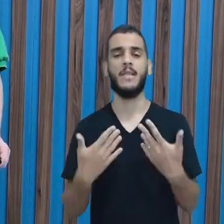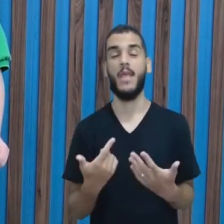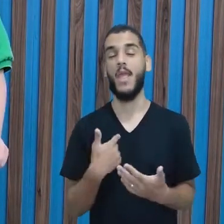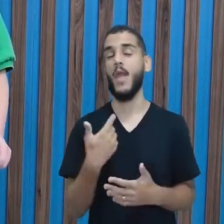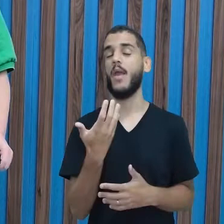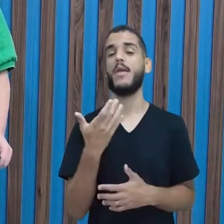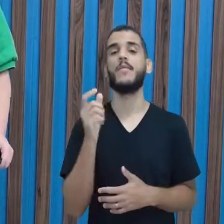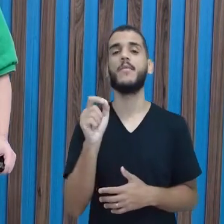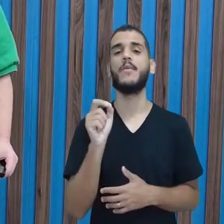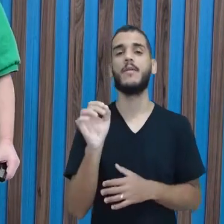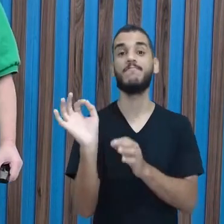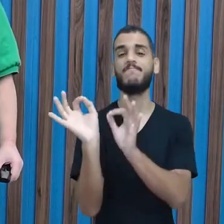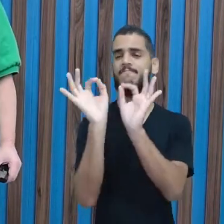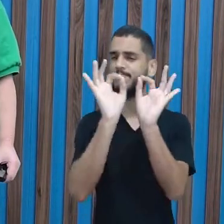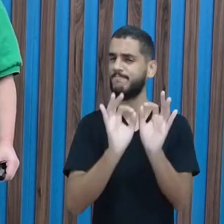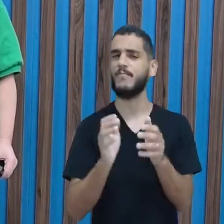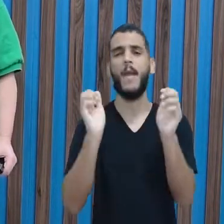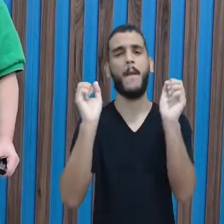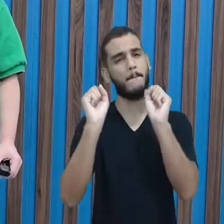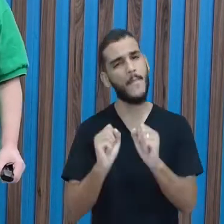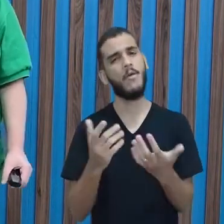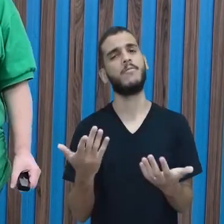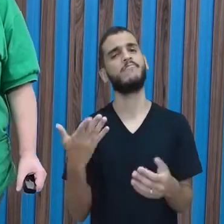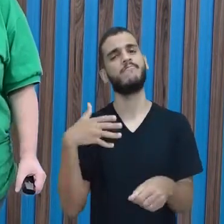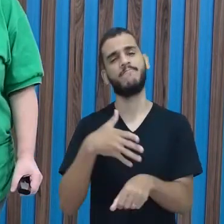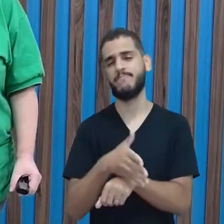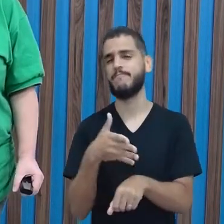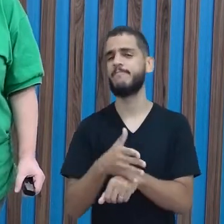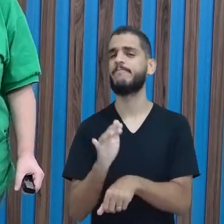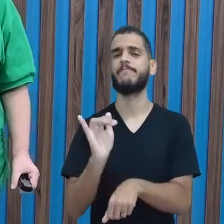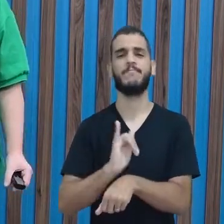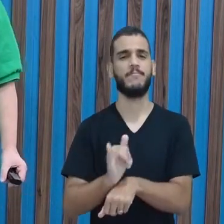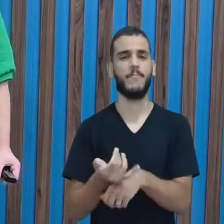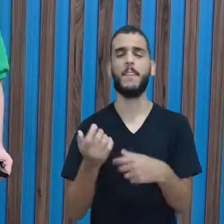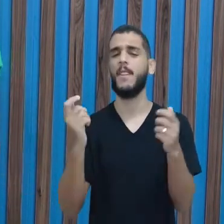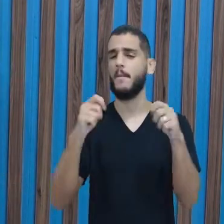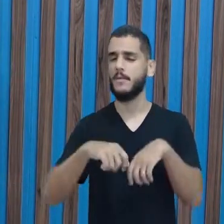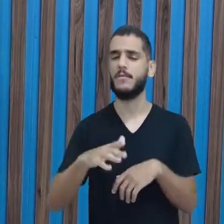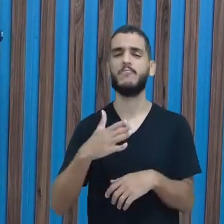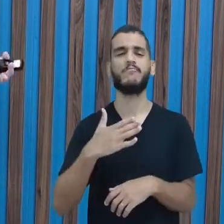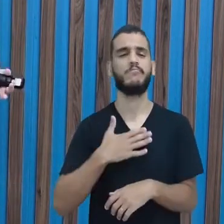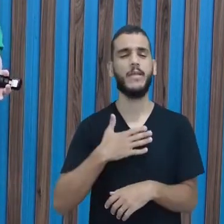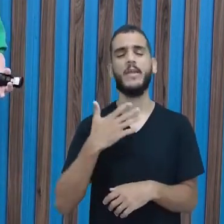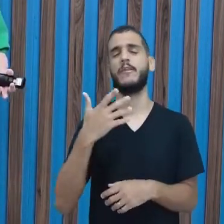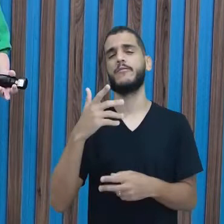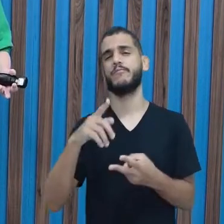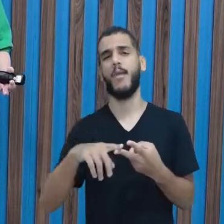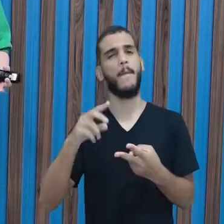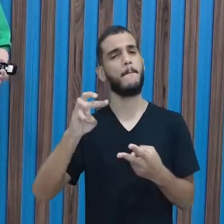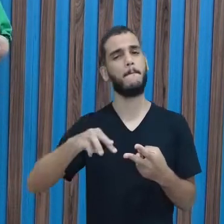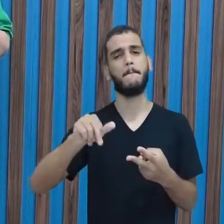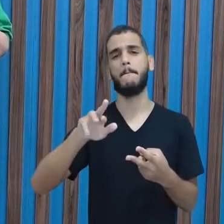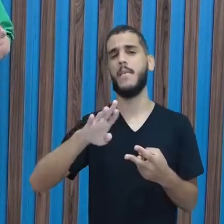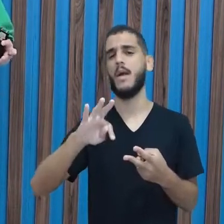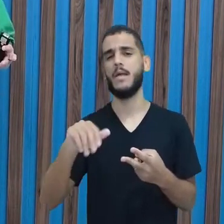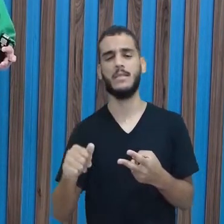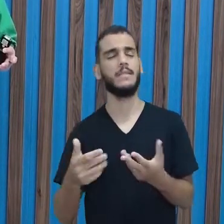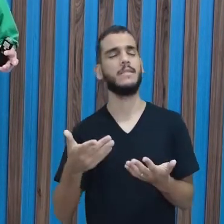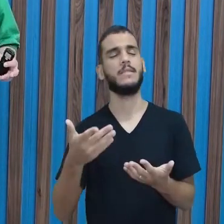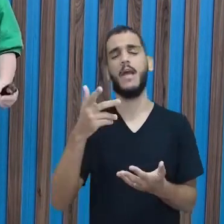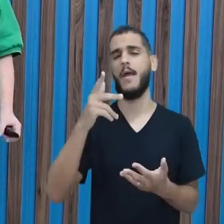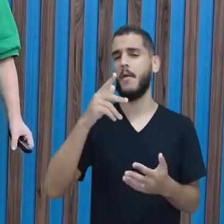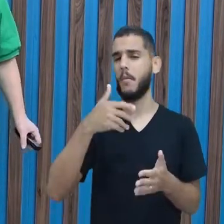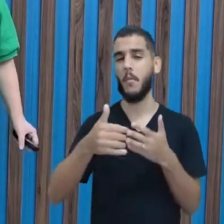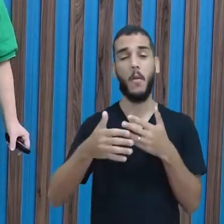queria assistir. Vai lá. Não precisa ser só comigo. Pode ser comigo, com Marta ou com qualquer outro professor. Matemática é uma